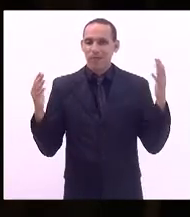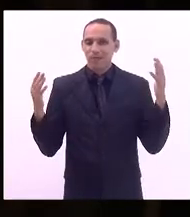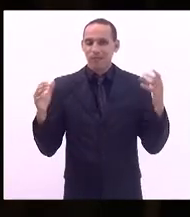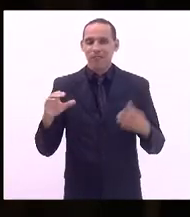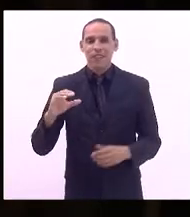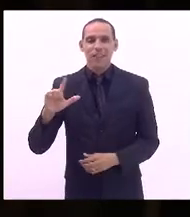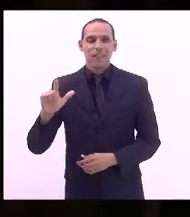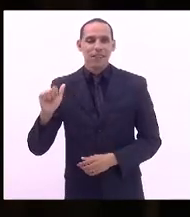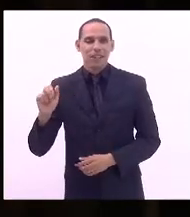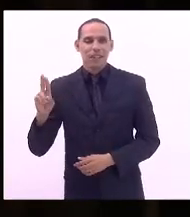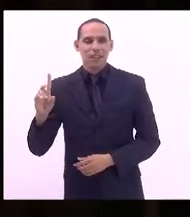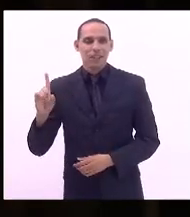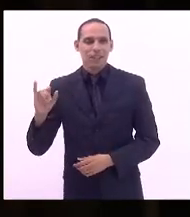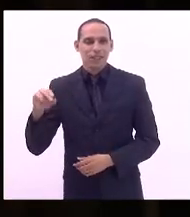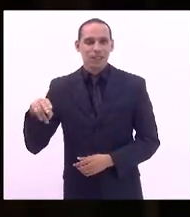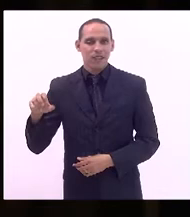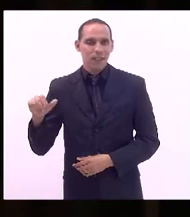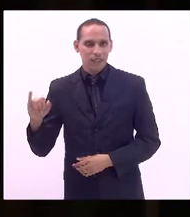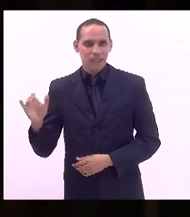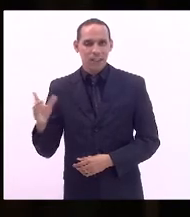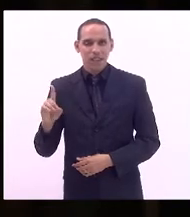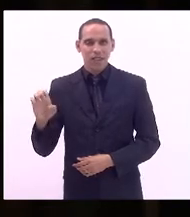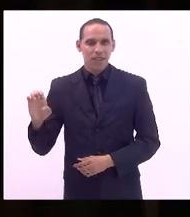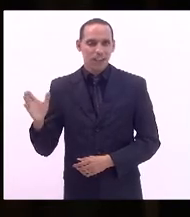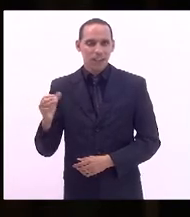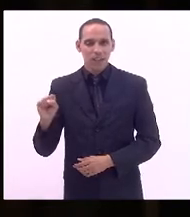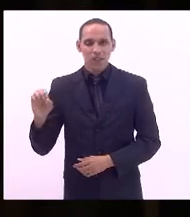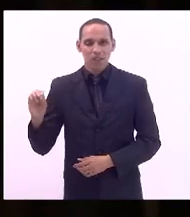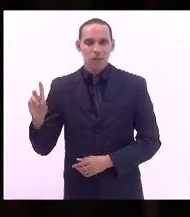o Claudinei de Souza Martins